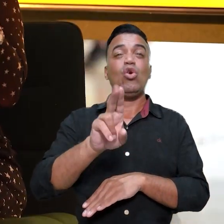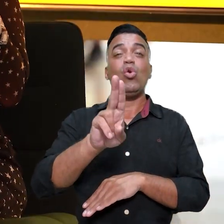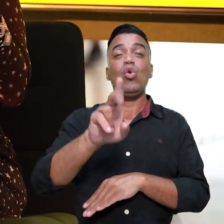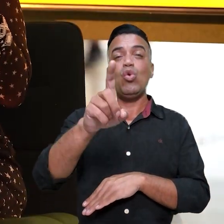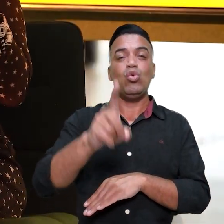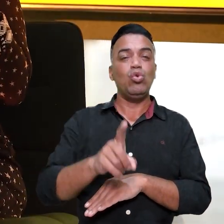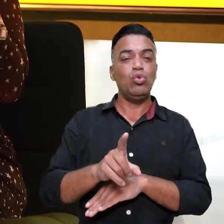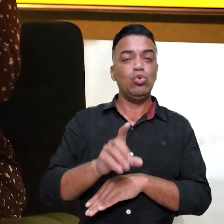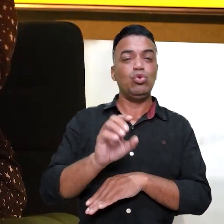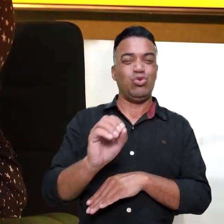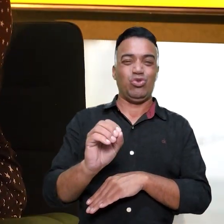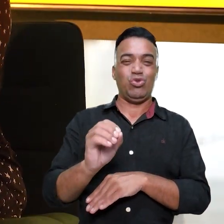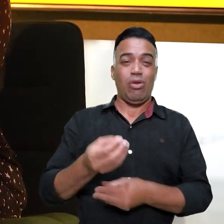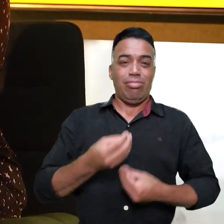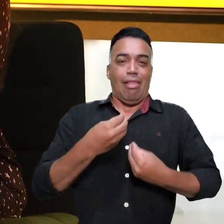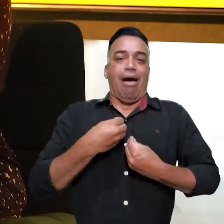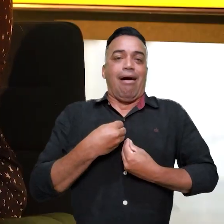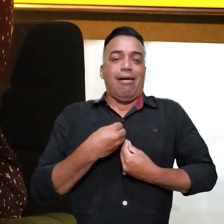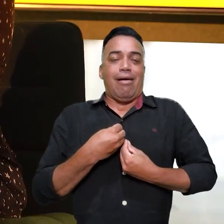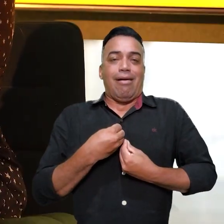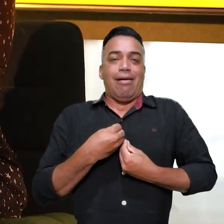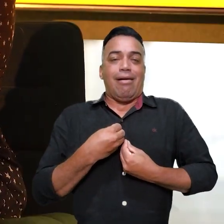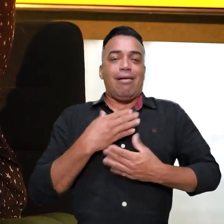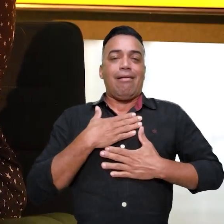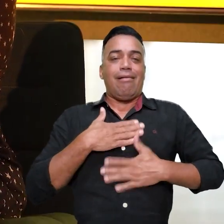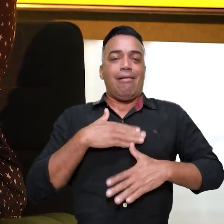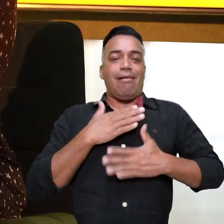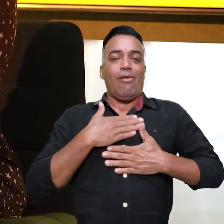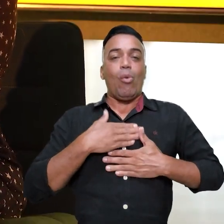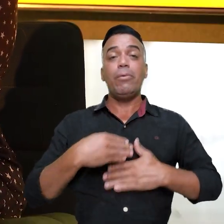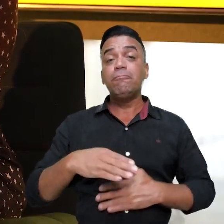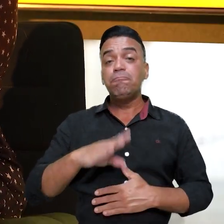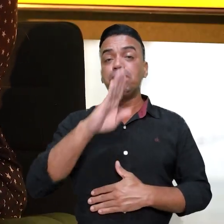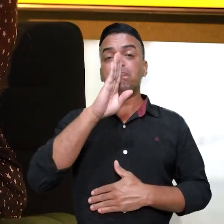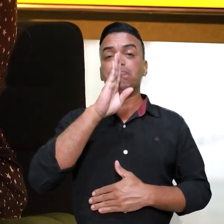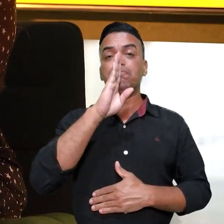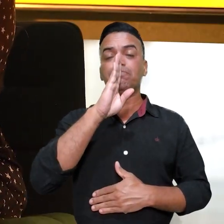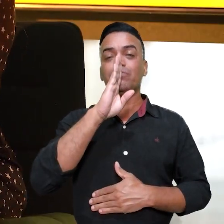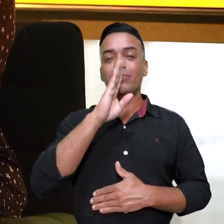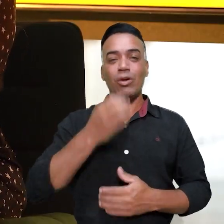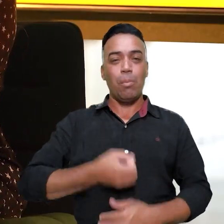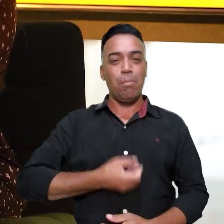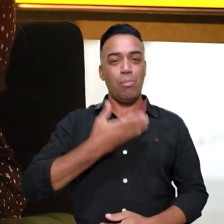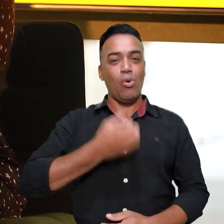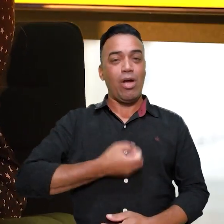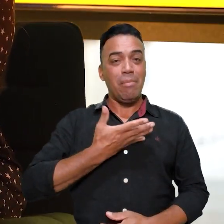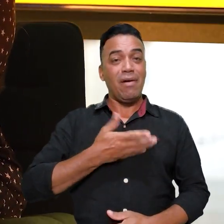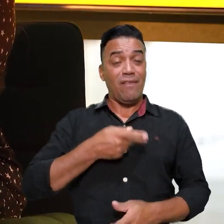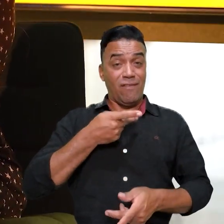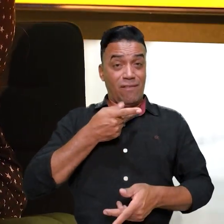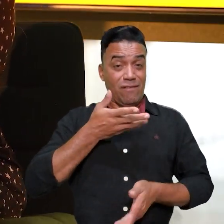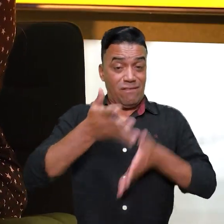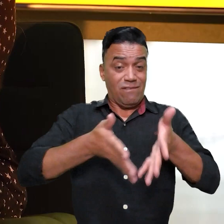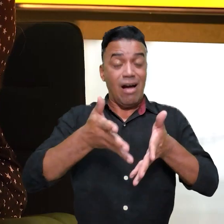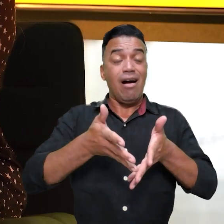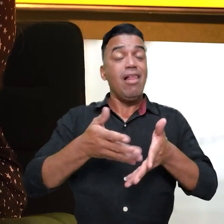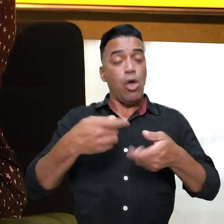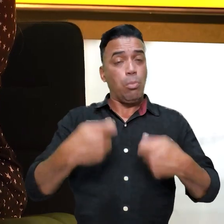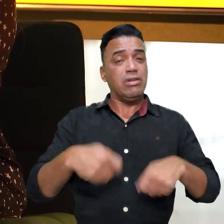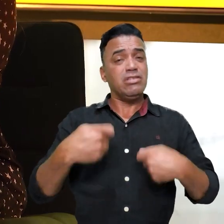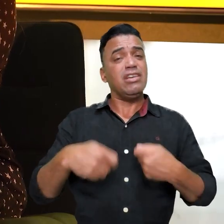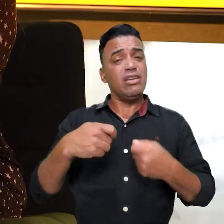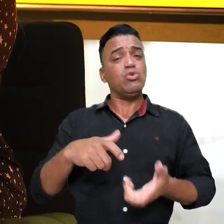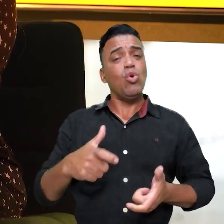podemos nos dar esse luxo da calma e do silêncio. Então, esse poema diz assim: eu preciso desse